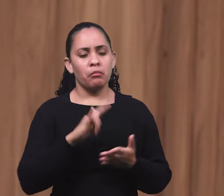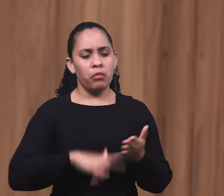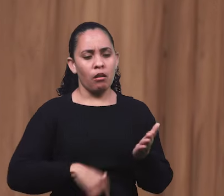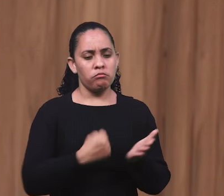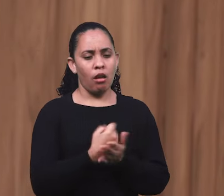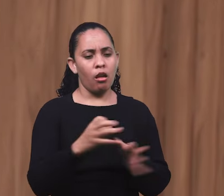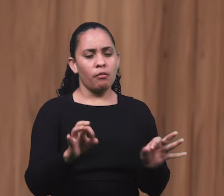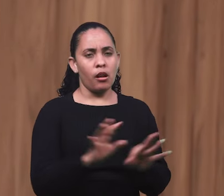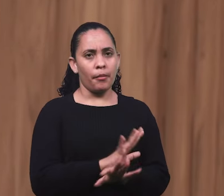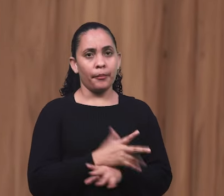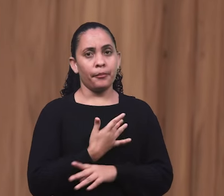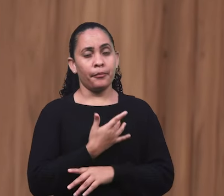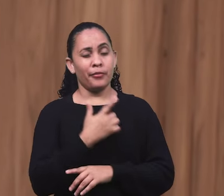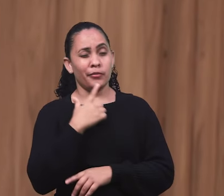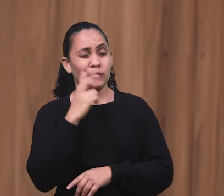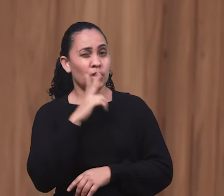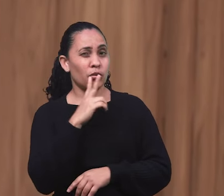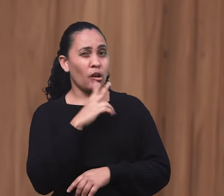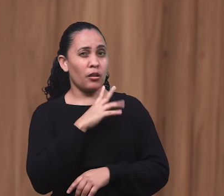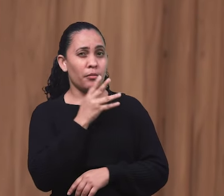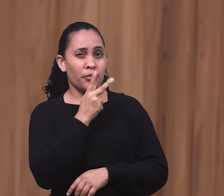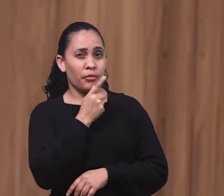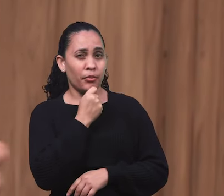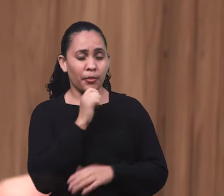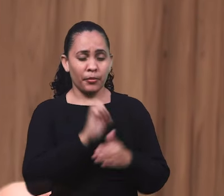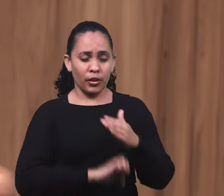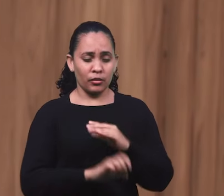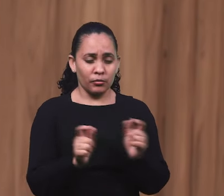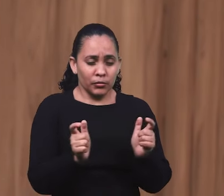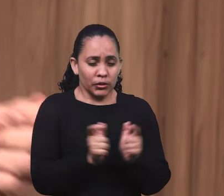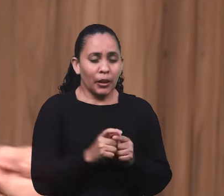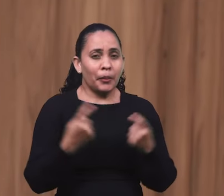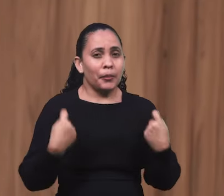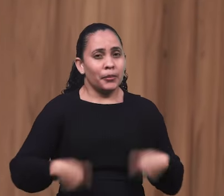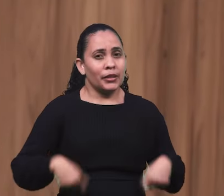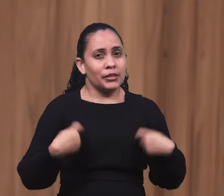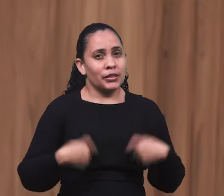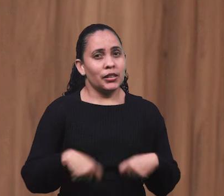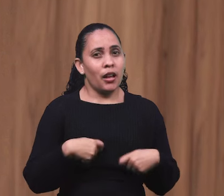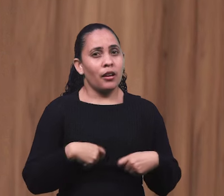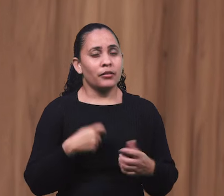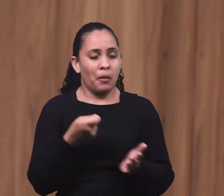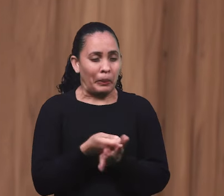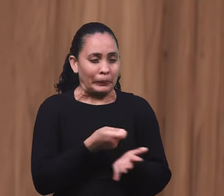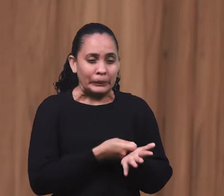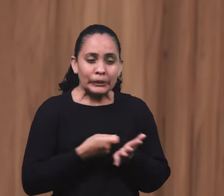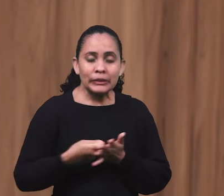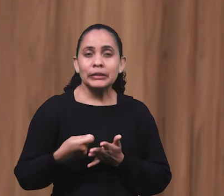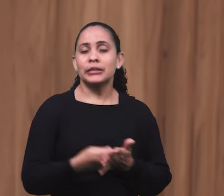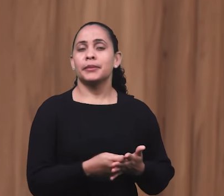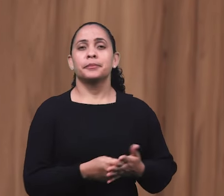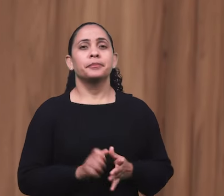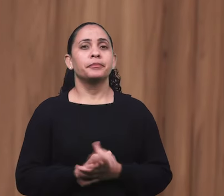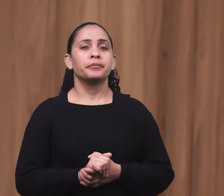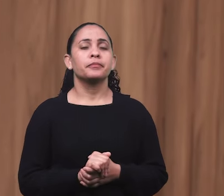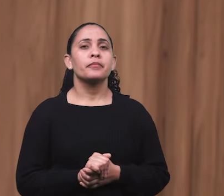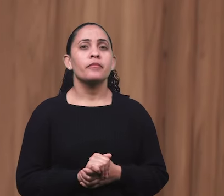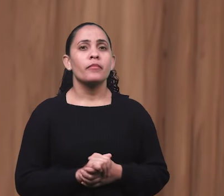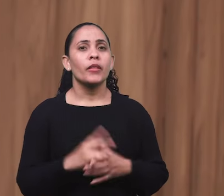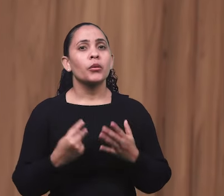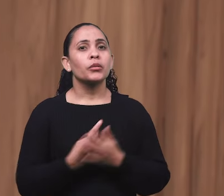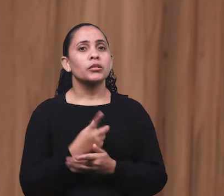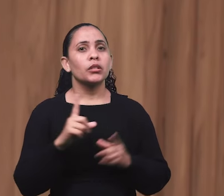era. E moral da história, a gente começando a empresa pequenininha, sabe, né, vendendo almoço, papagaiando, que a história toda, ganhamos o contrato. Aí